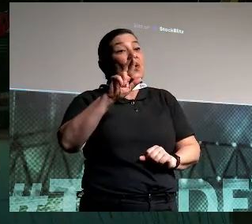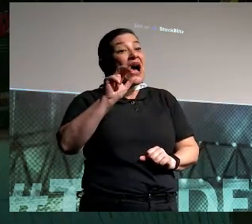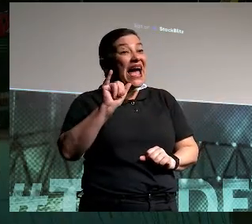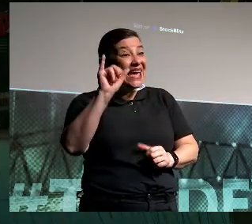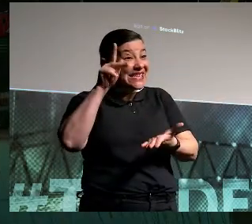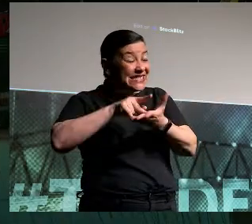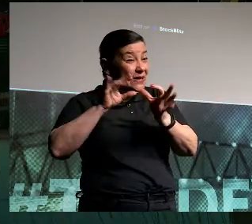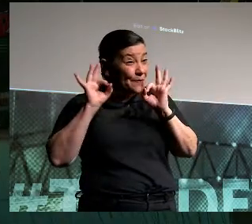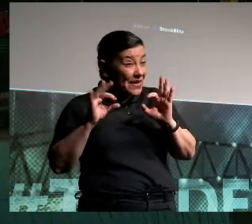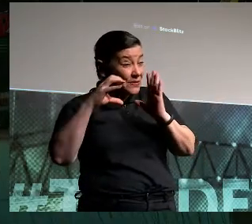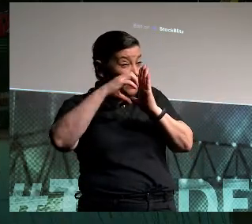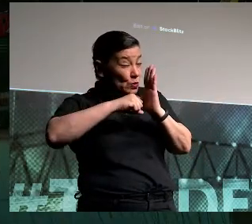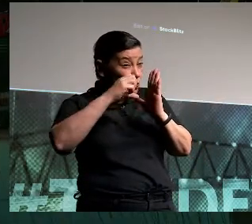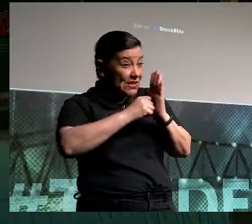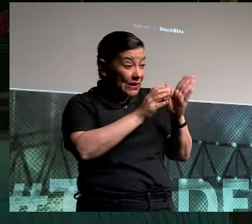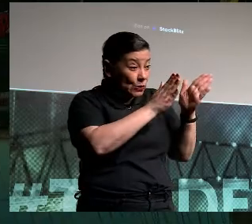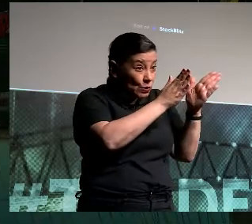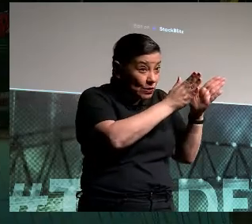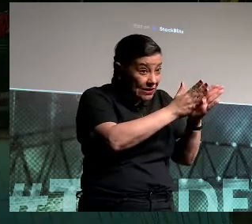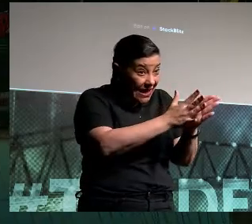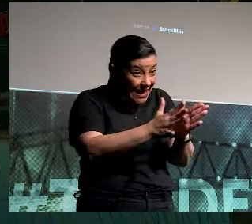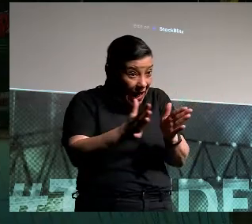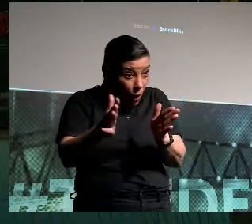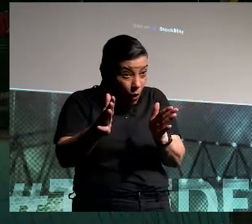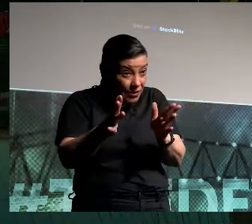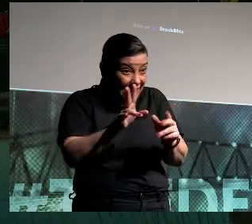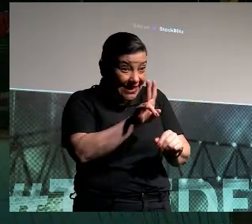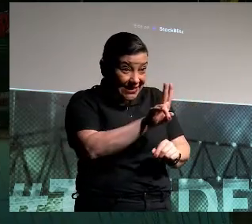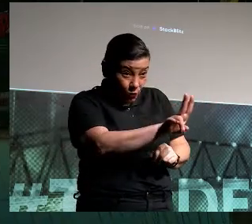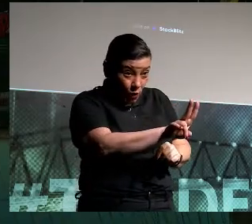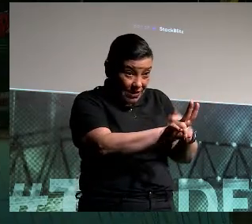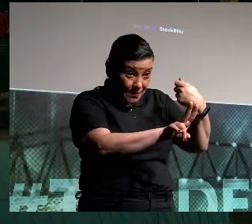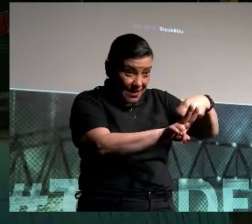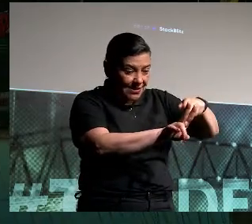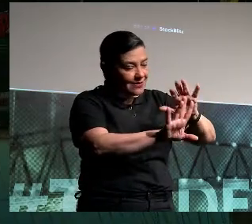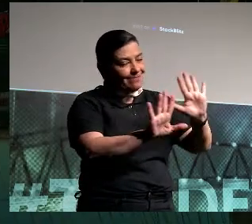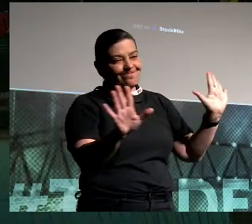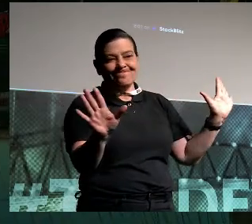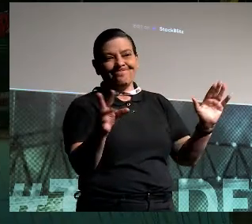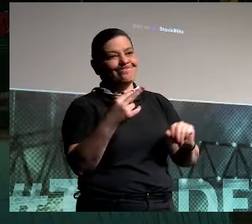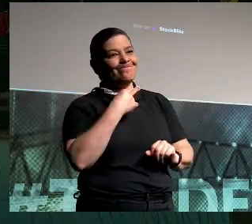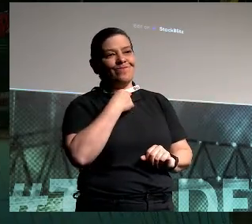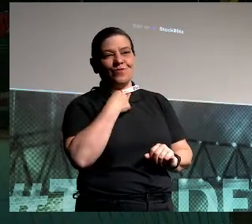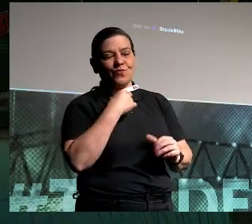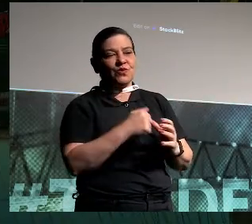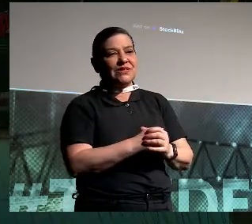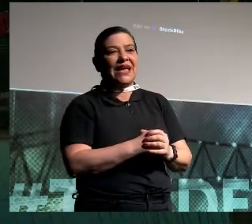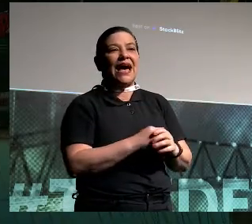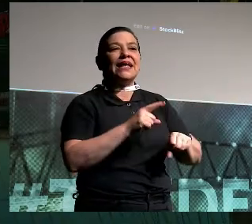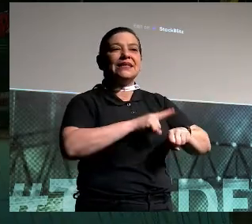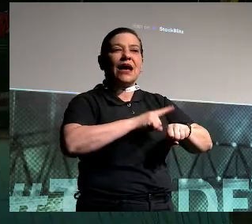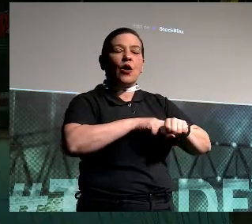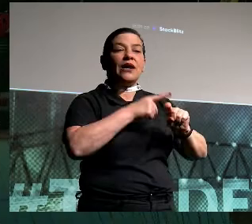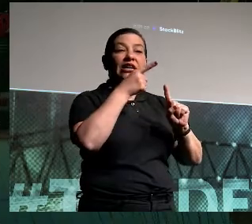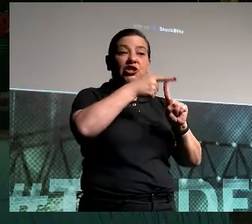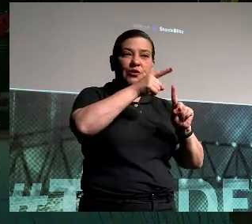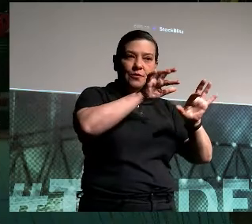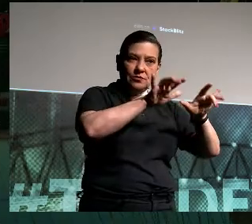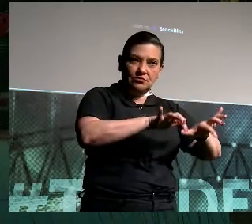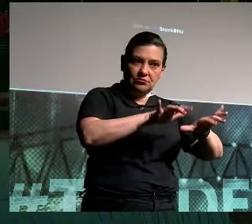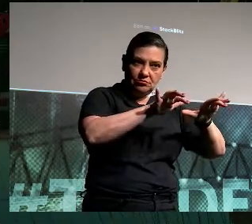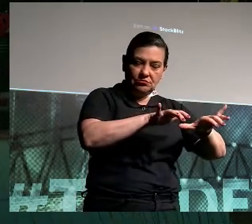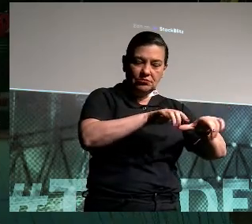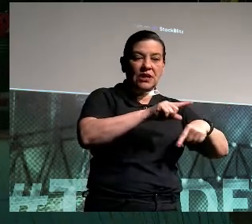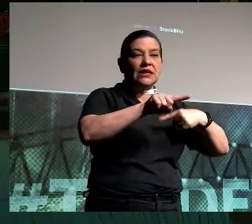que os dados estão na ordem que a minha tupla precisa. Óbvio que isso daqui só não é possível em tempo de compilação do TypeScript. E em tempo de